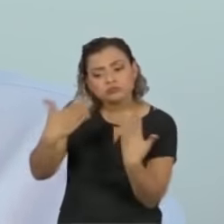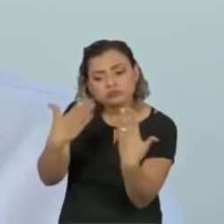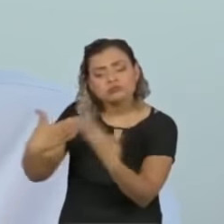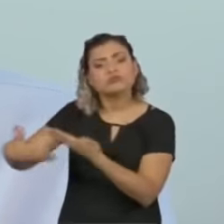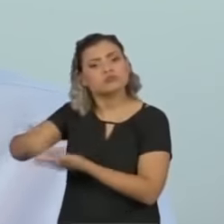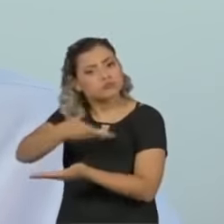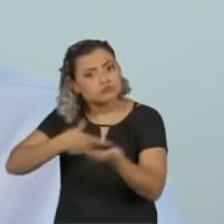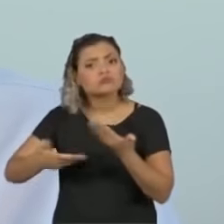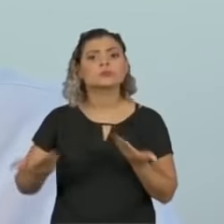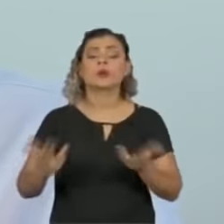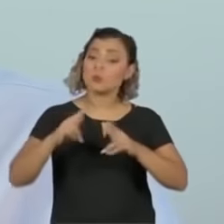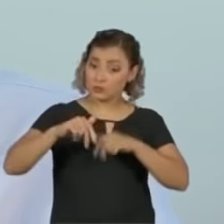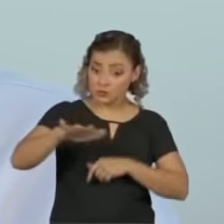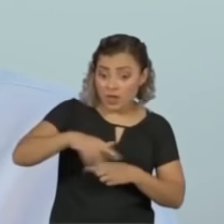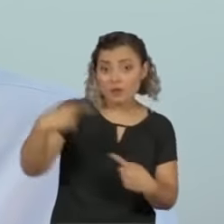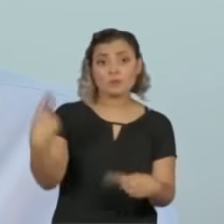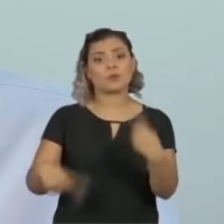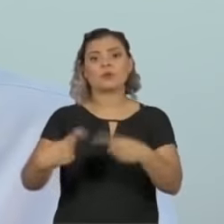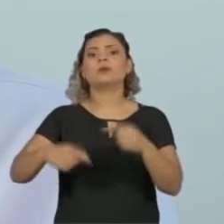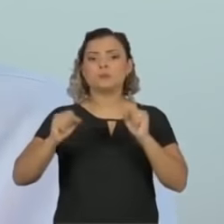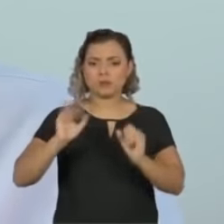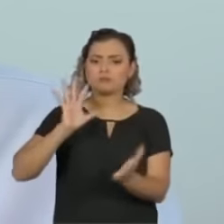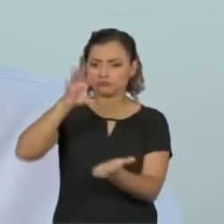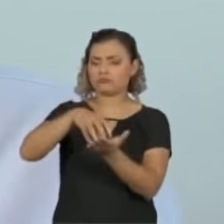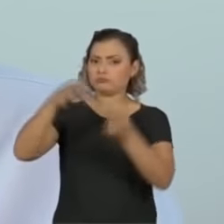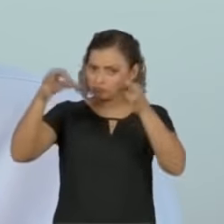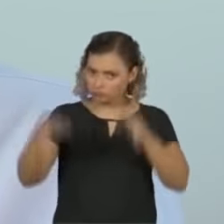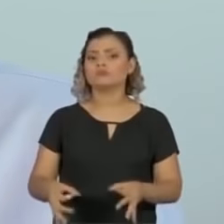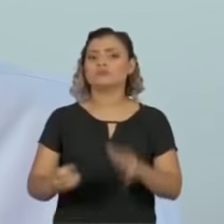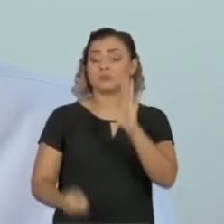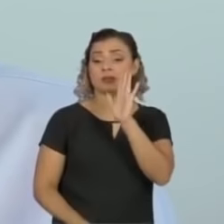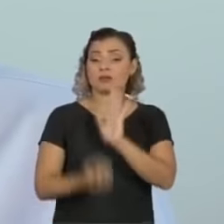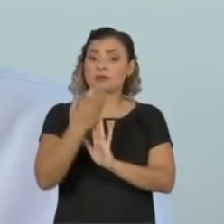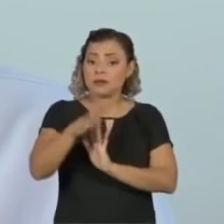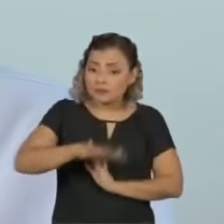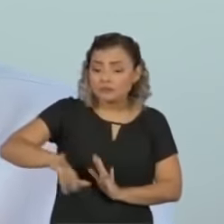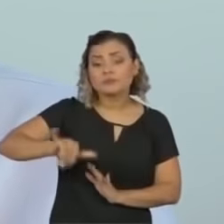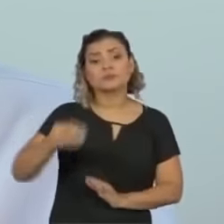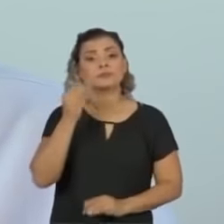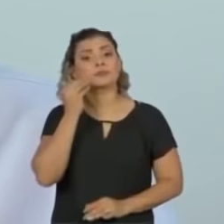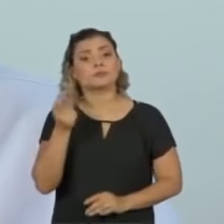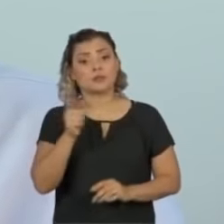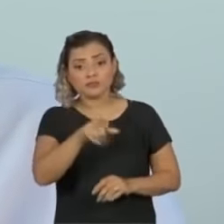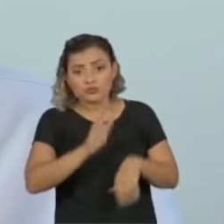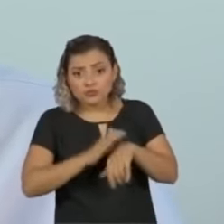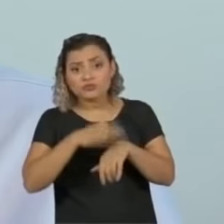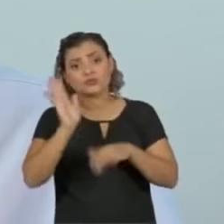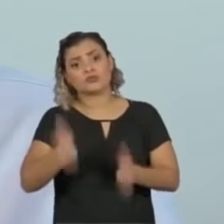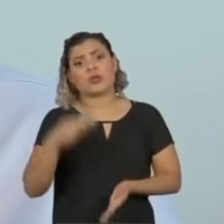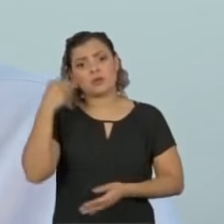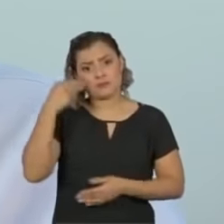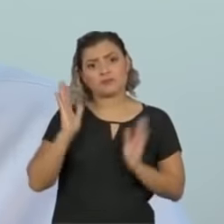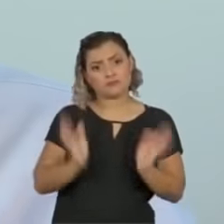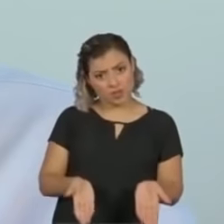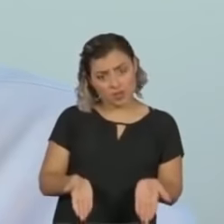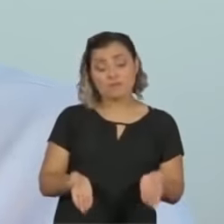diálogo e isso a política pode instituir. Você pode criar espaços em que você dialogue,